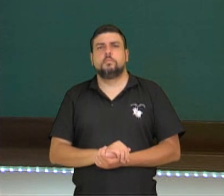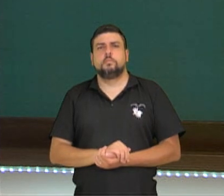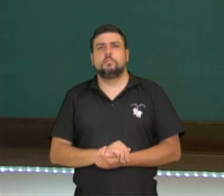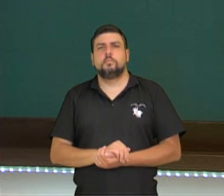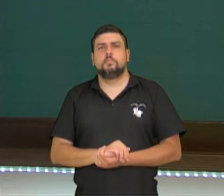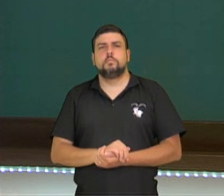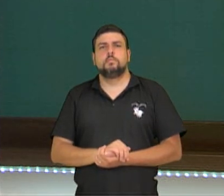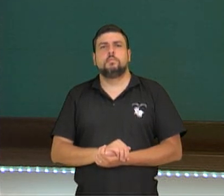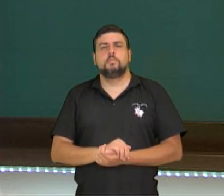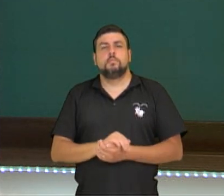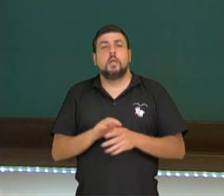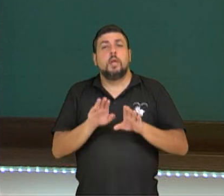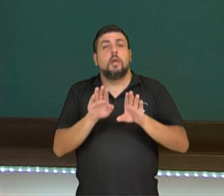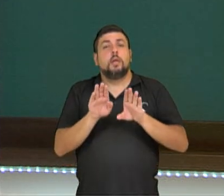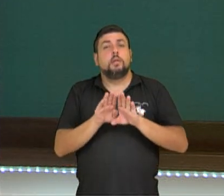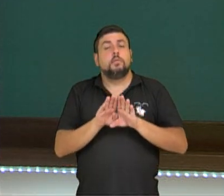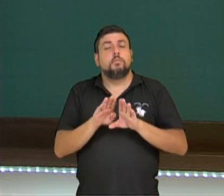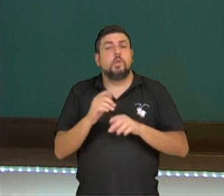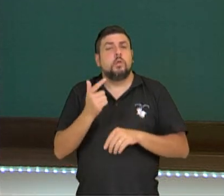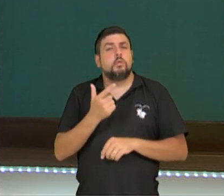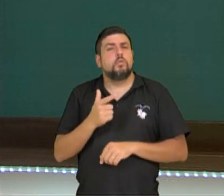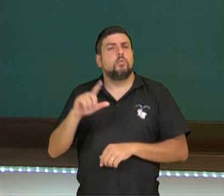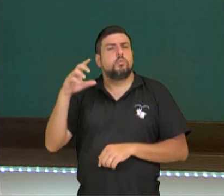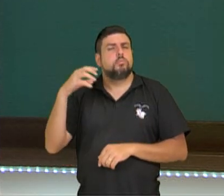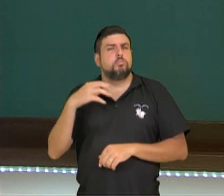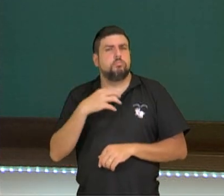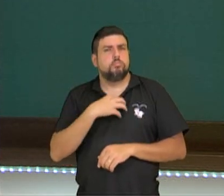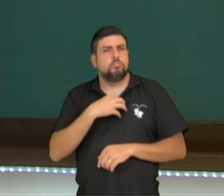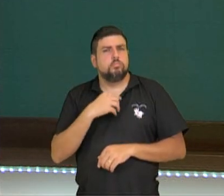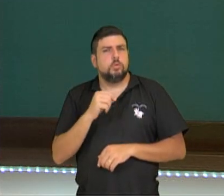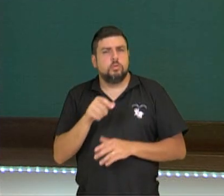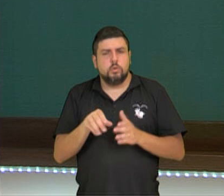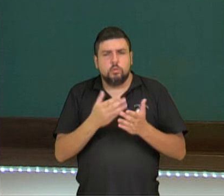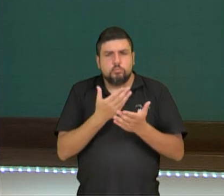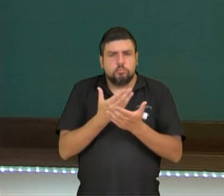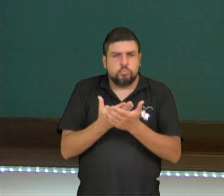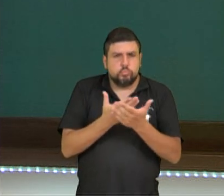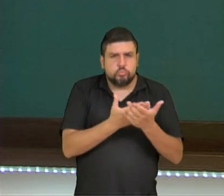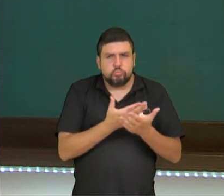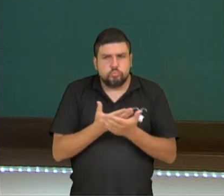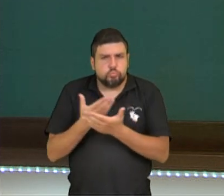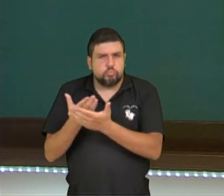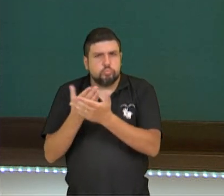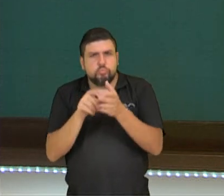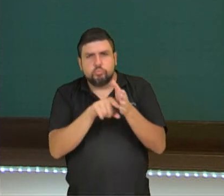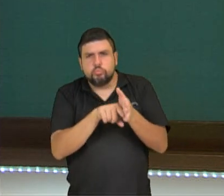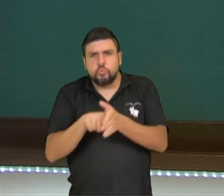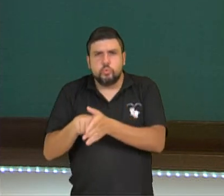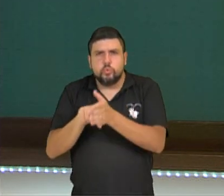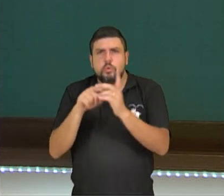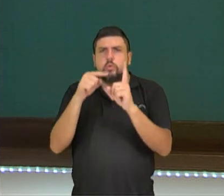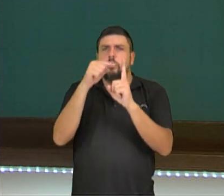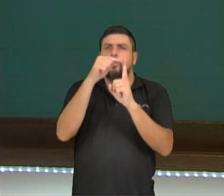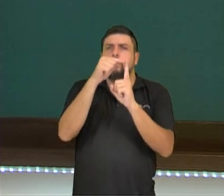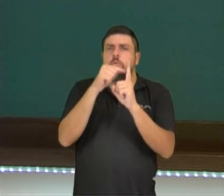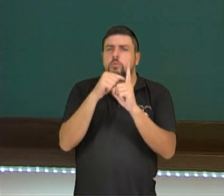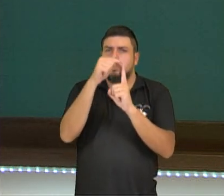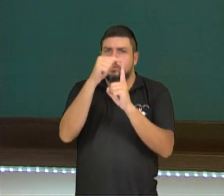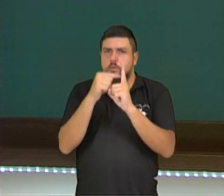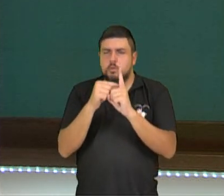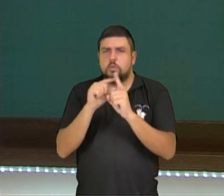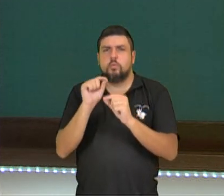Outra maneira de registrar os estudos agora sobre o clima ou os tipos climáticos é